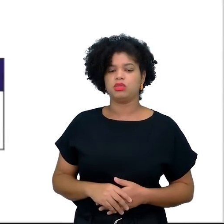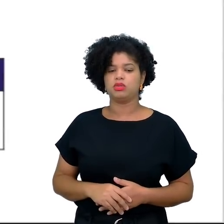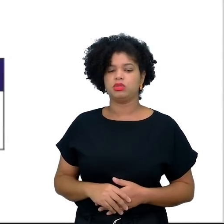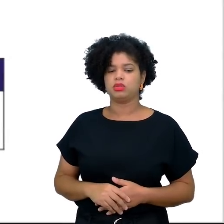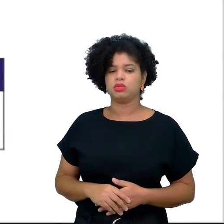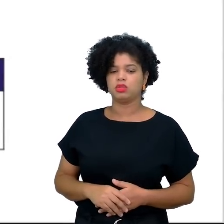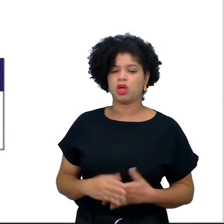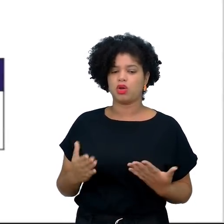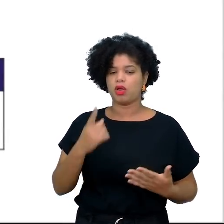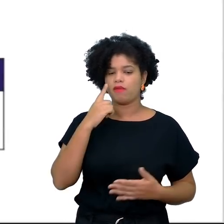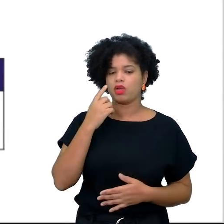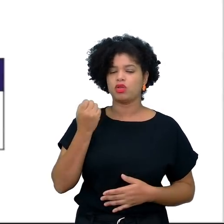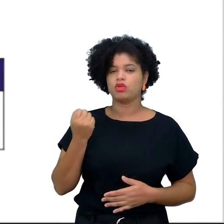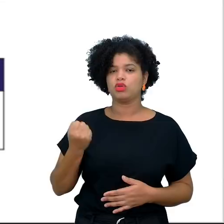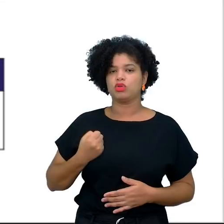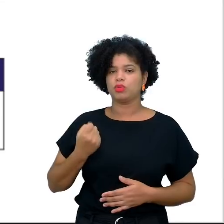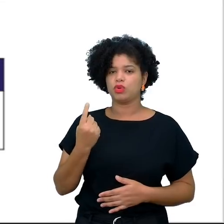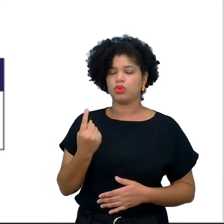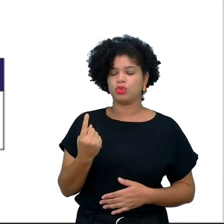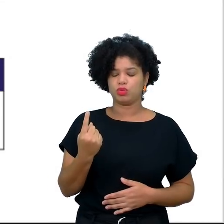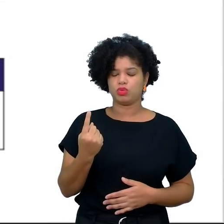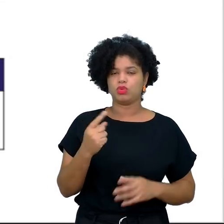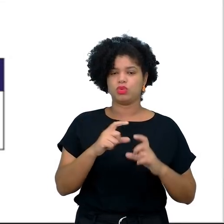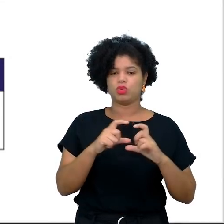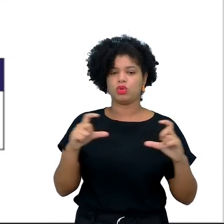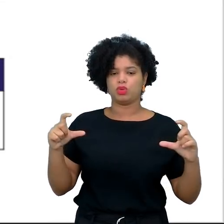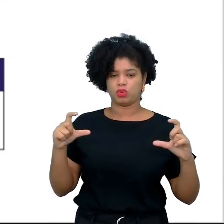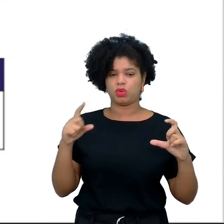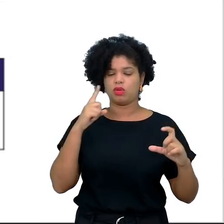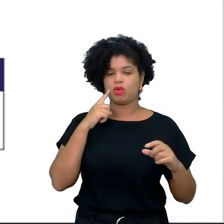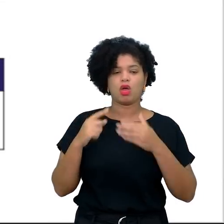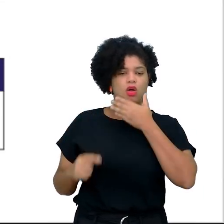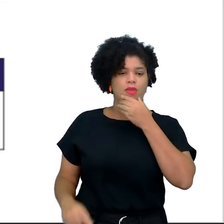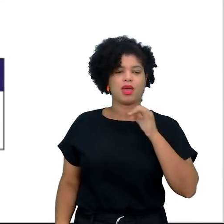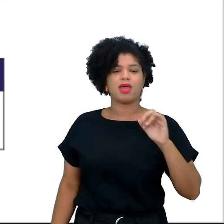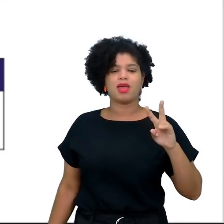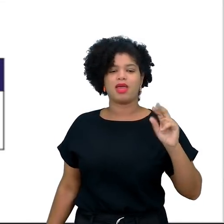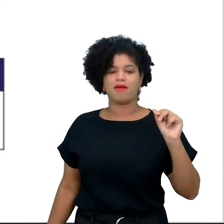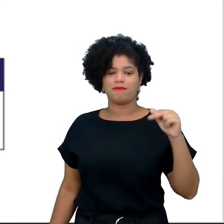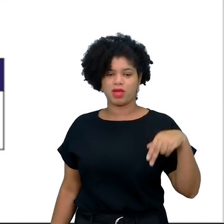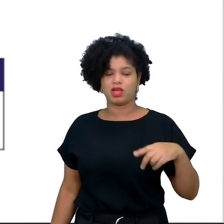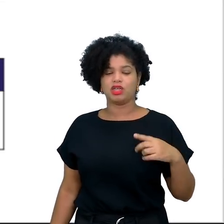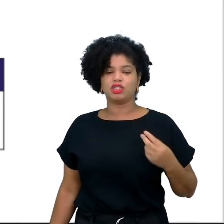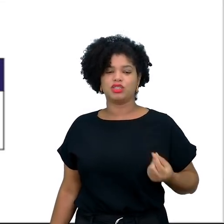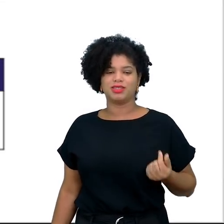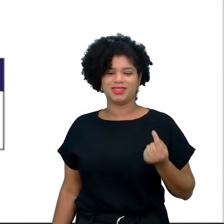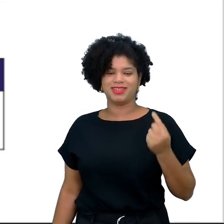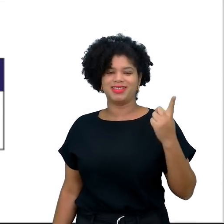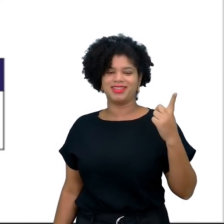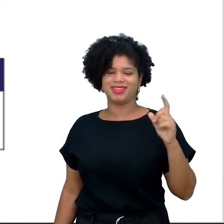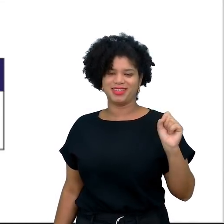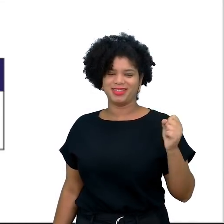Então, na situação 1, que é assim, Ivan tem R$ 18 e Fabrício tem 10